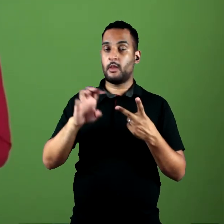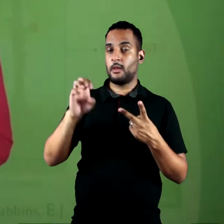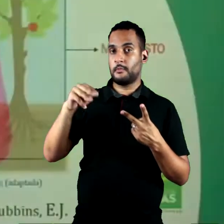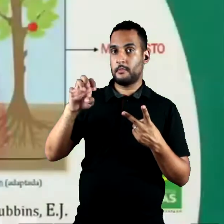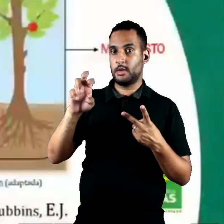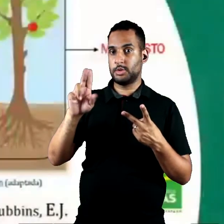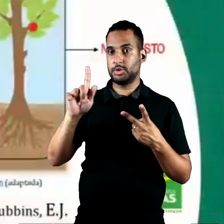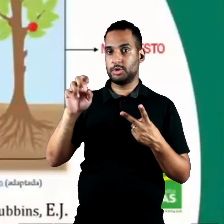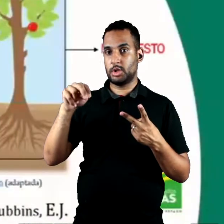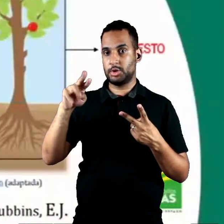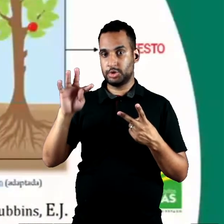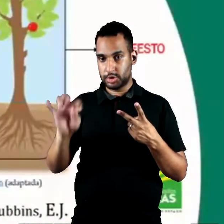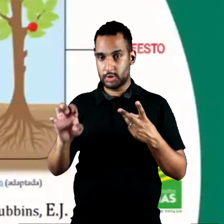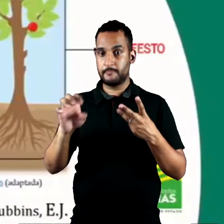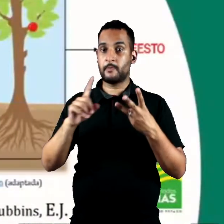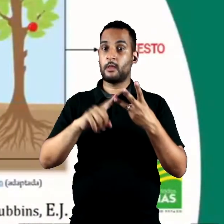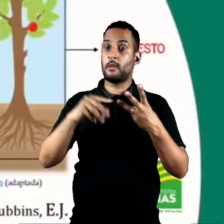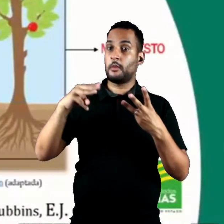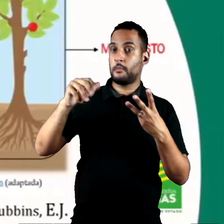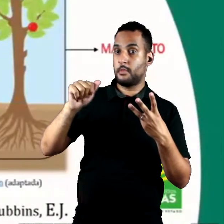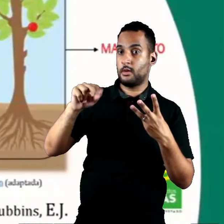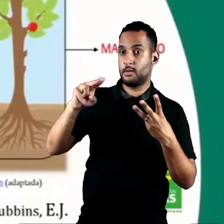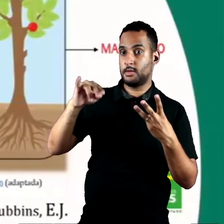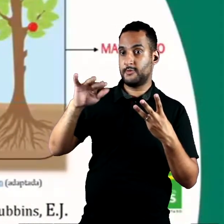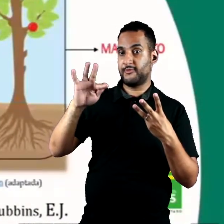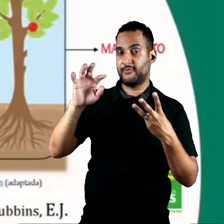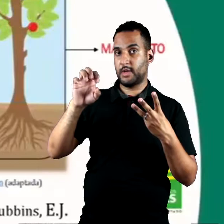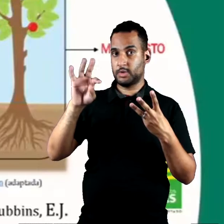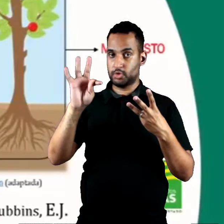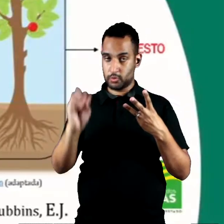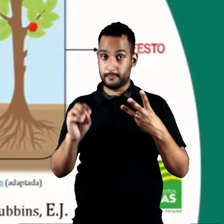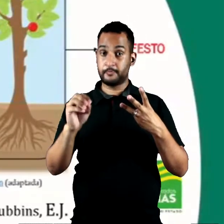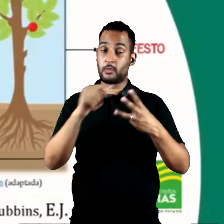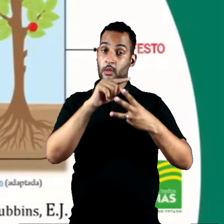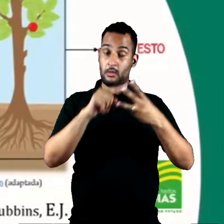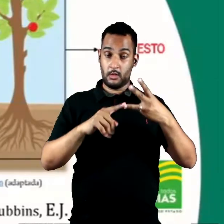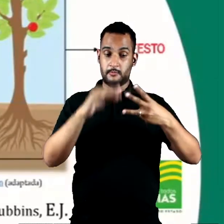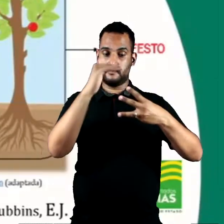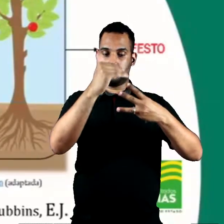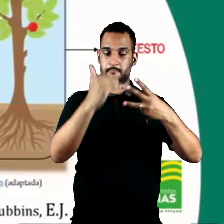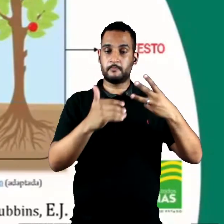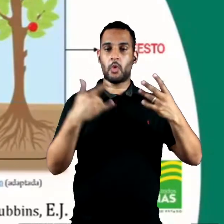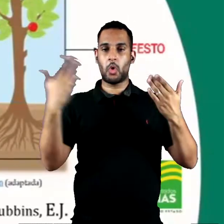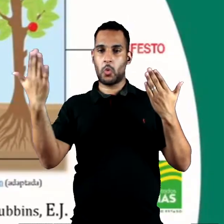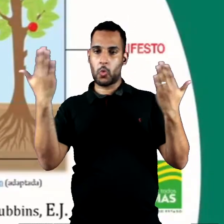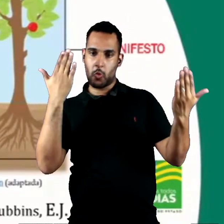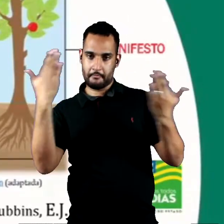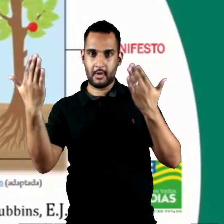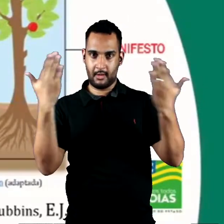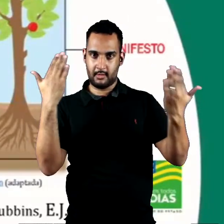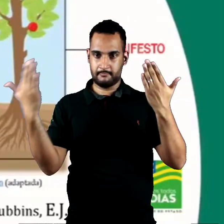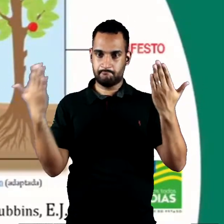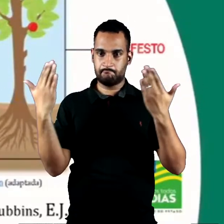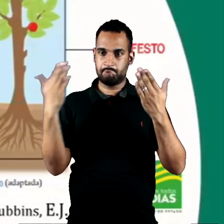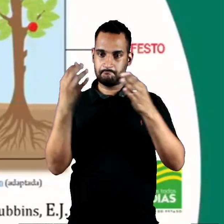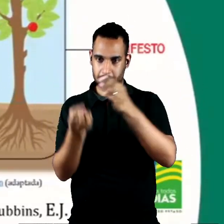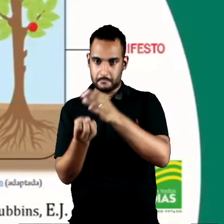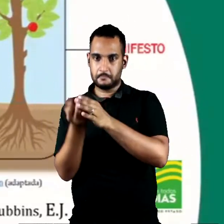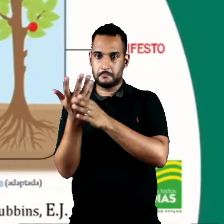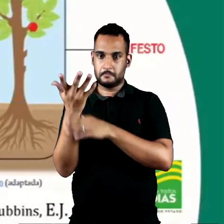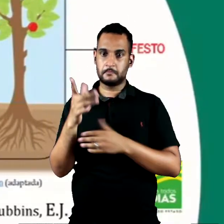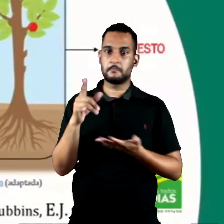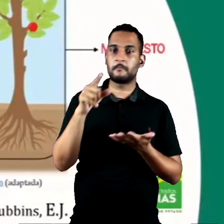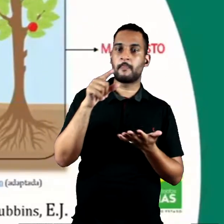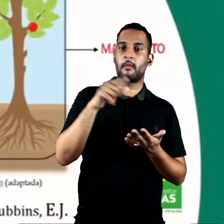manifesto. Como está exposto no slide e fazendo uma analogia com a semente, latente é quando a habilidade do sujeito